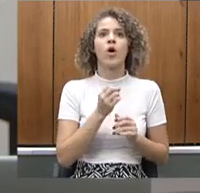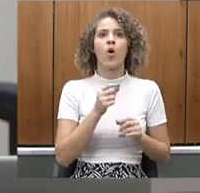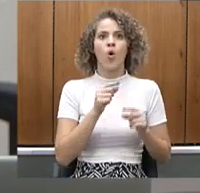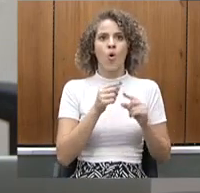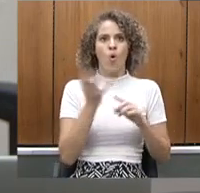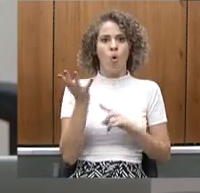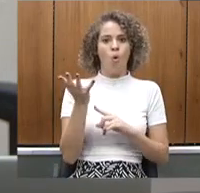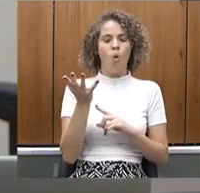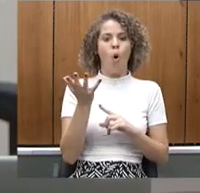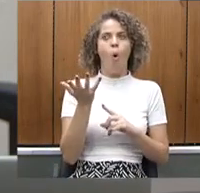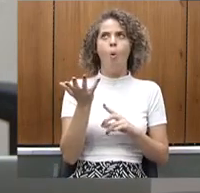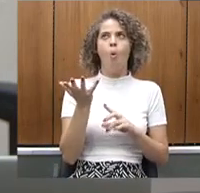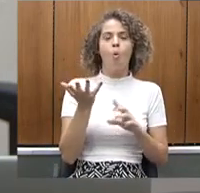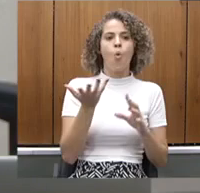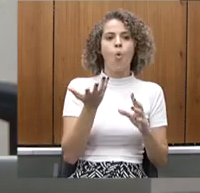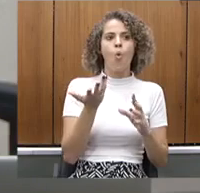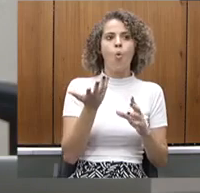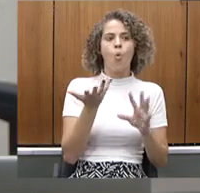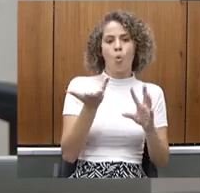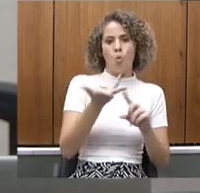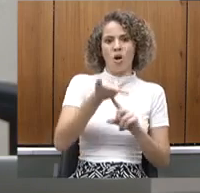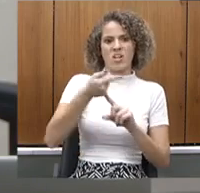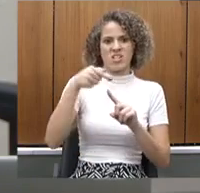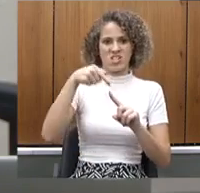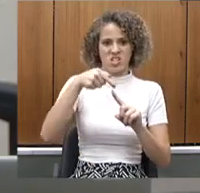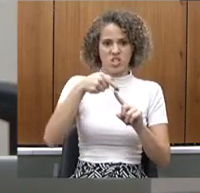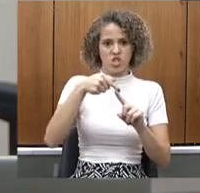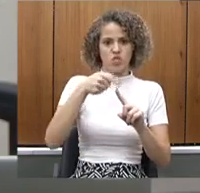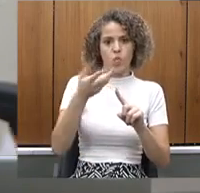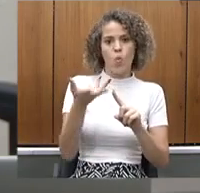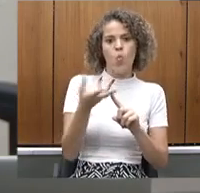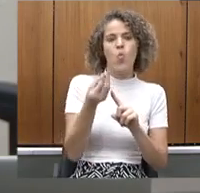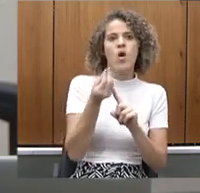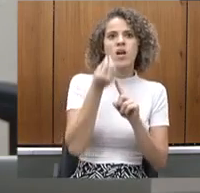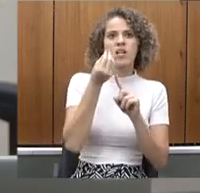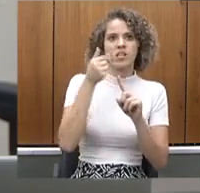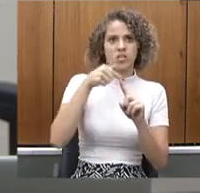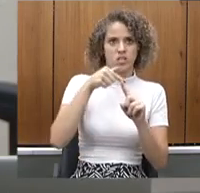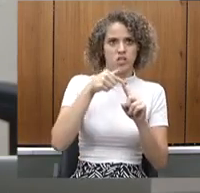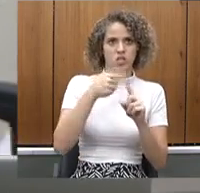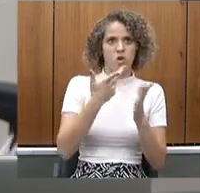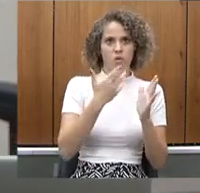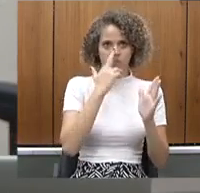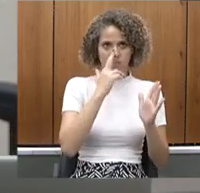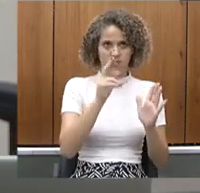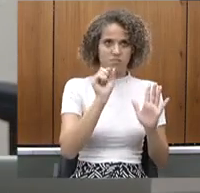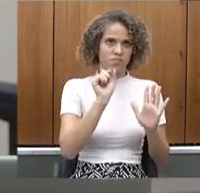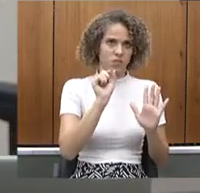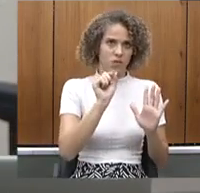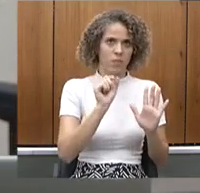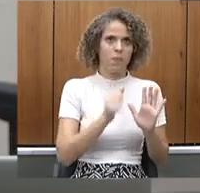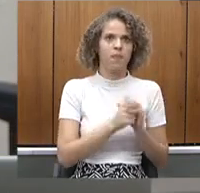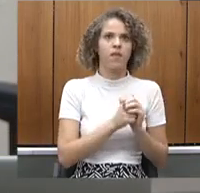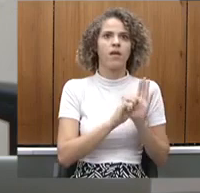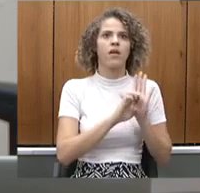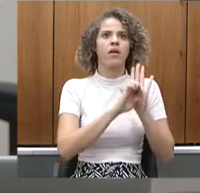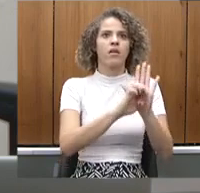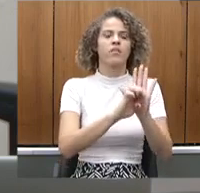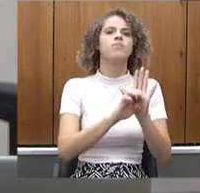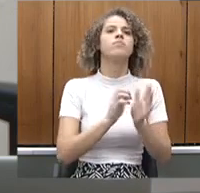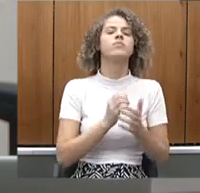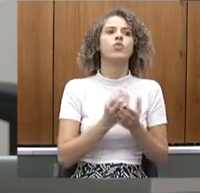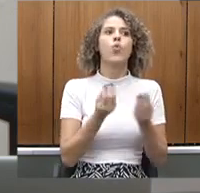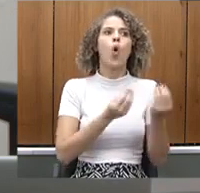maior de recurso da Vale para a implantação da tecnologia digital do rádio de comunicação Comandante sabe do nosso